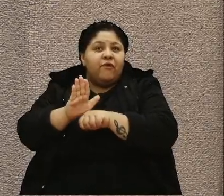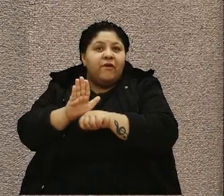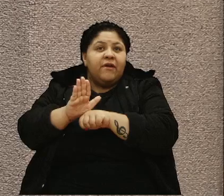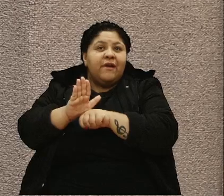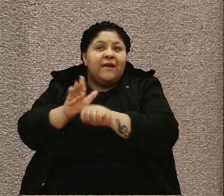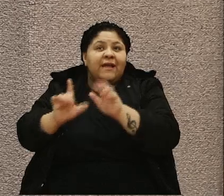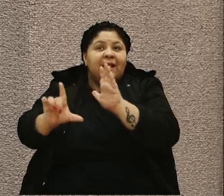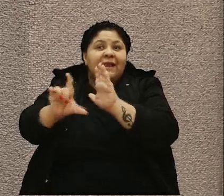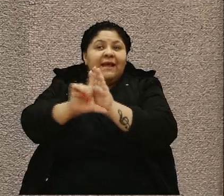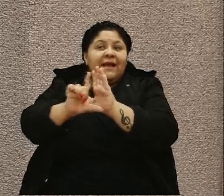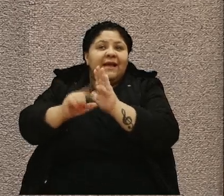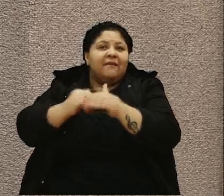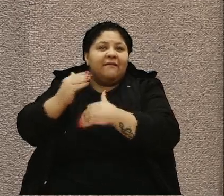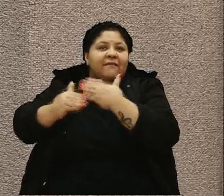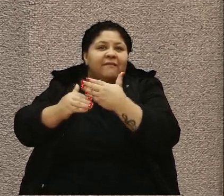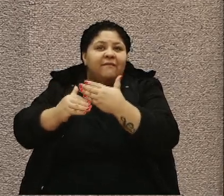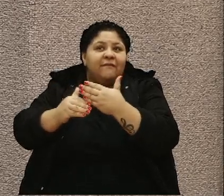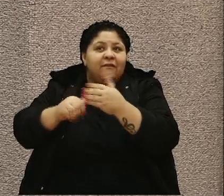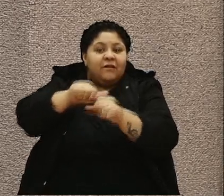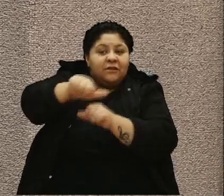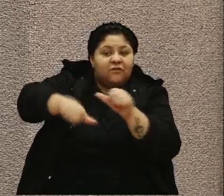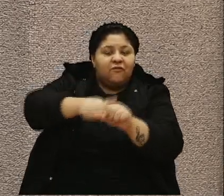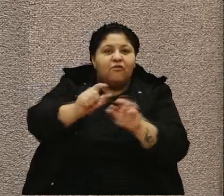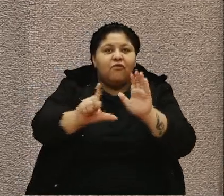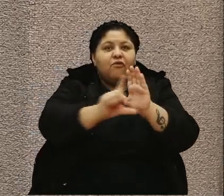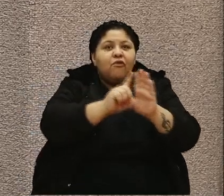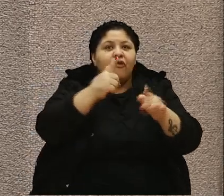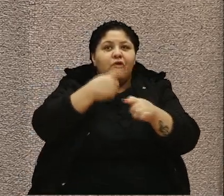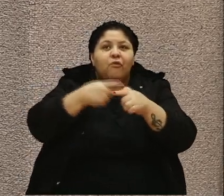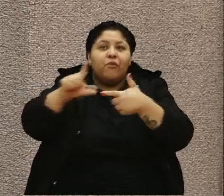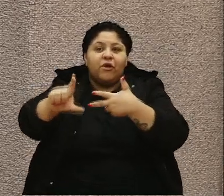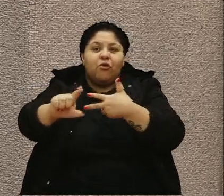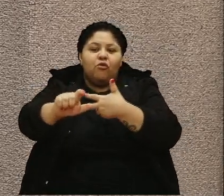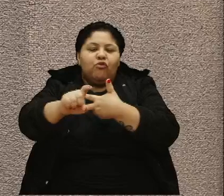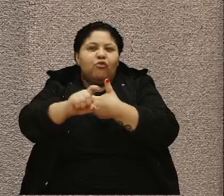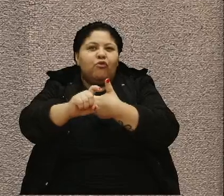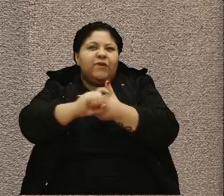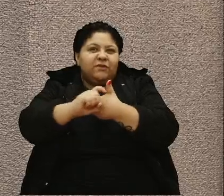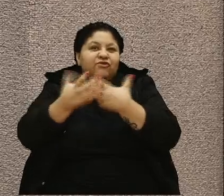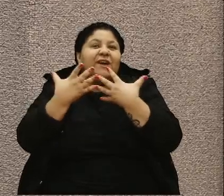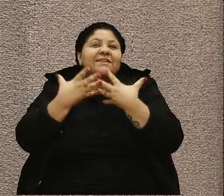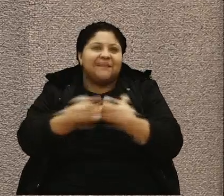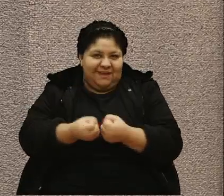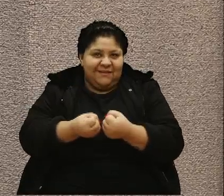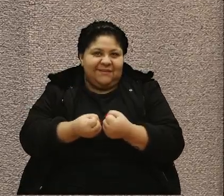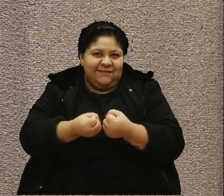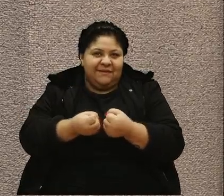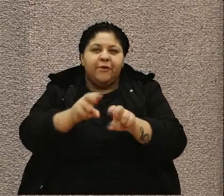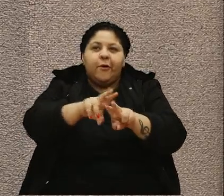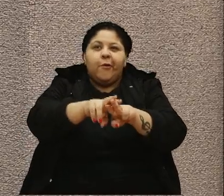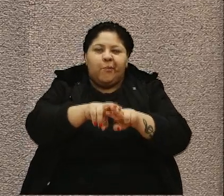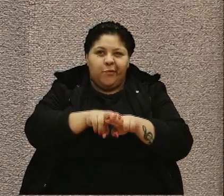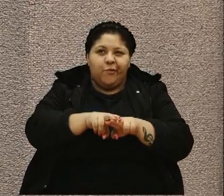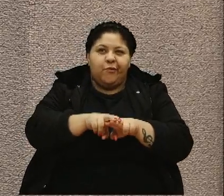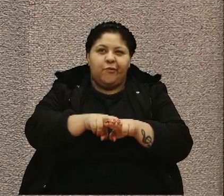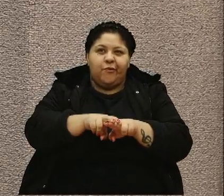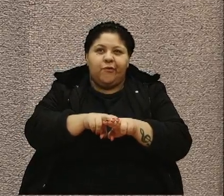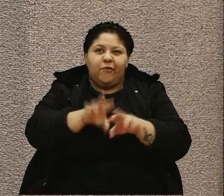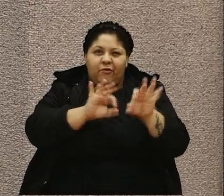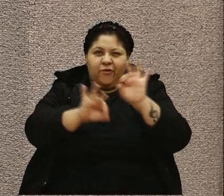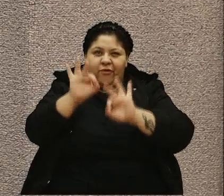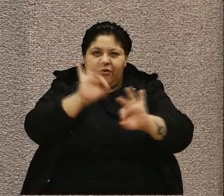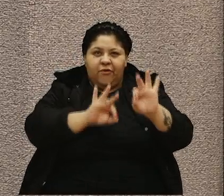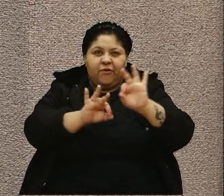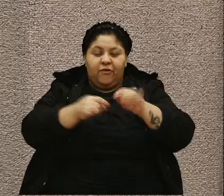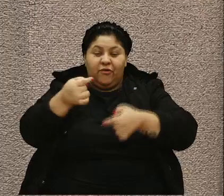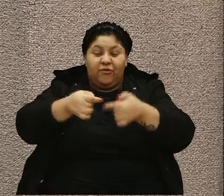processo. E transforma em lei, porque aí o Executivo acolhe. Por isso que se estabeleceu toda uma discussão a